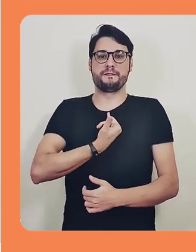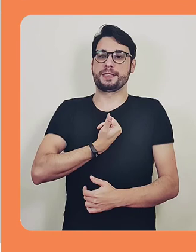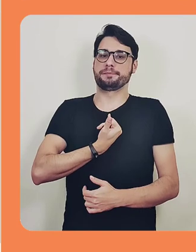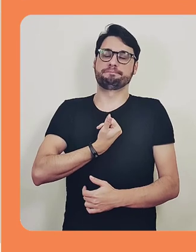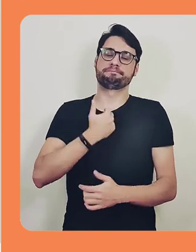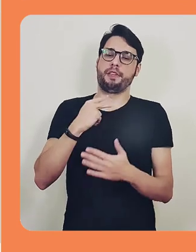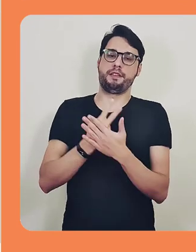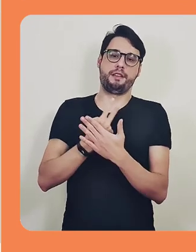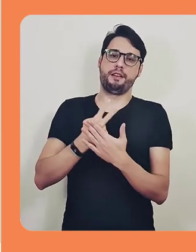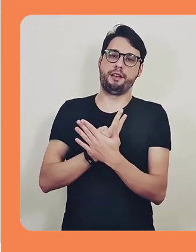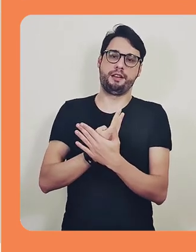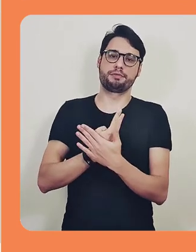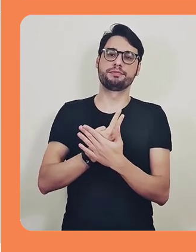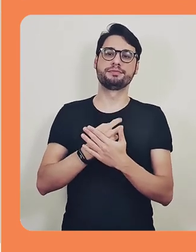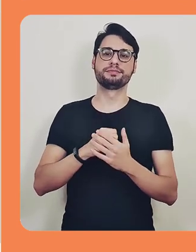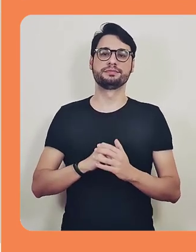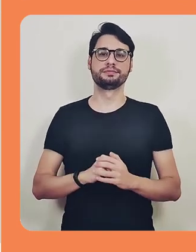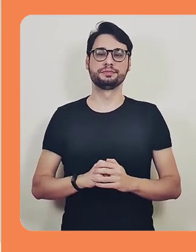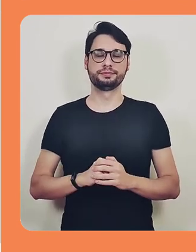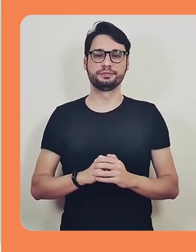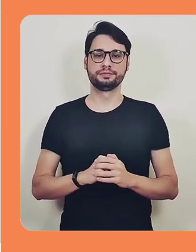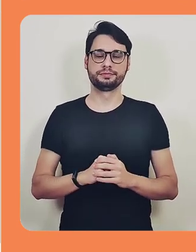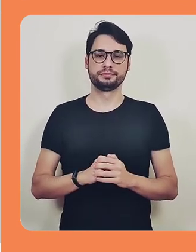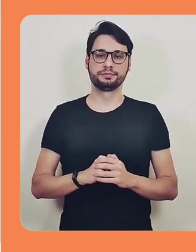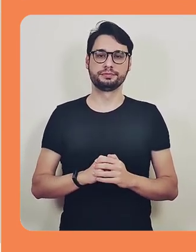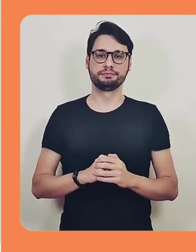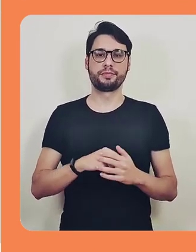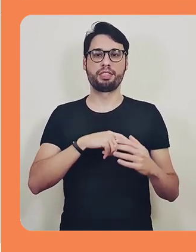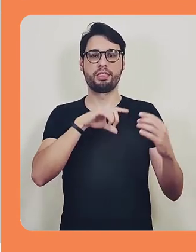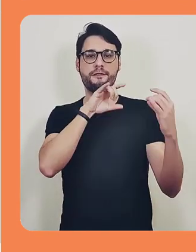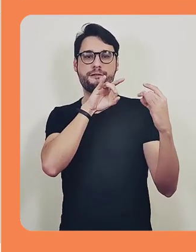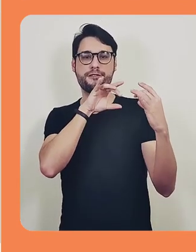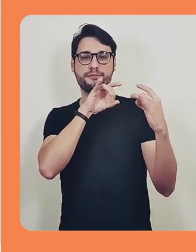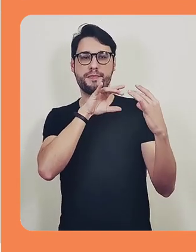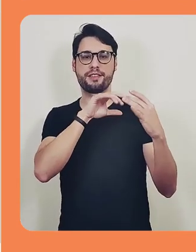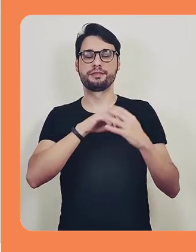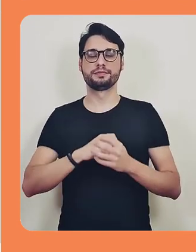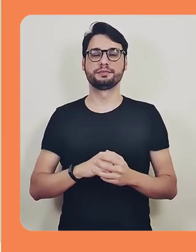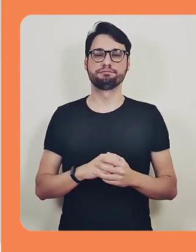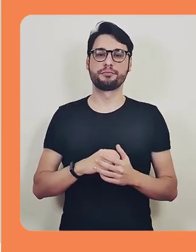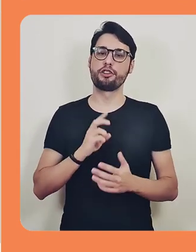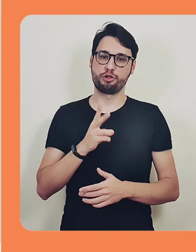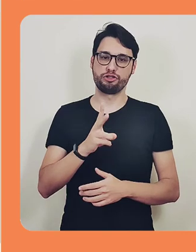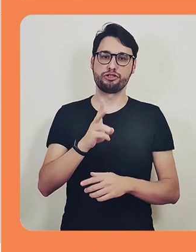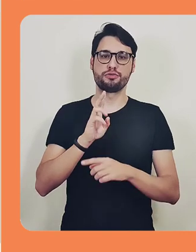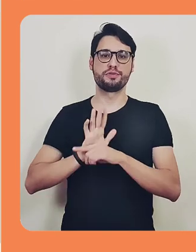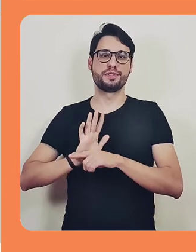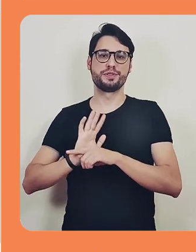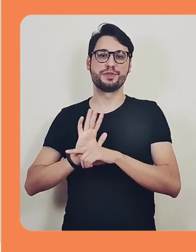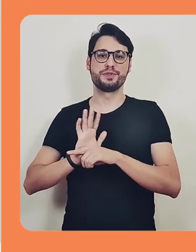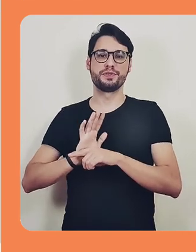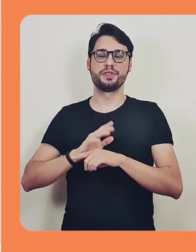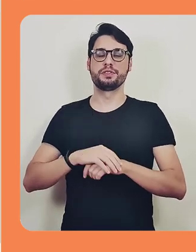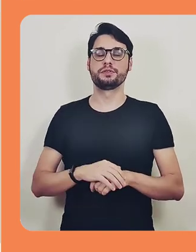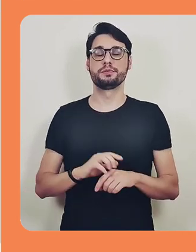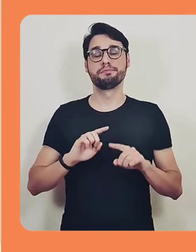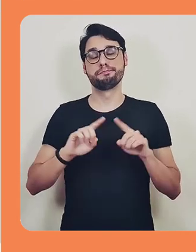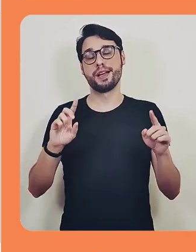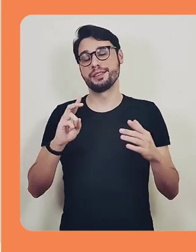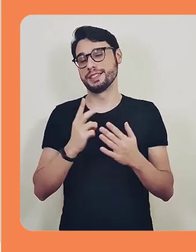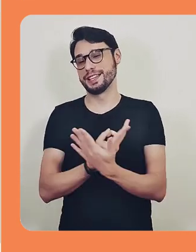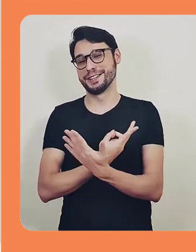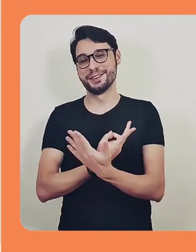vamos marcar a incorreta. Ele diz que a resposta está errada. Então esta é a afirmativa correta, então nós acertamos e